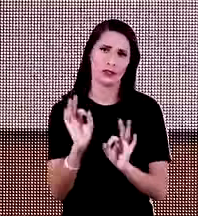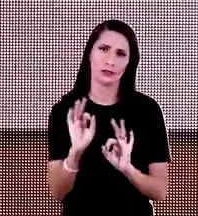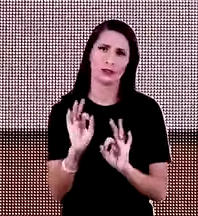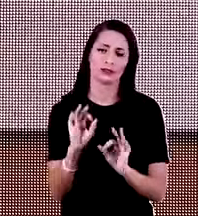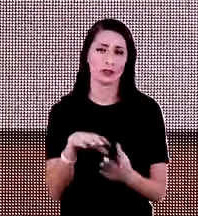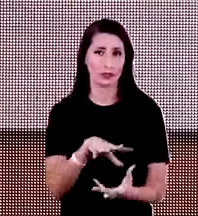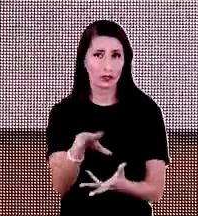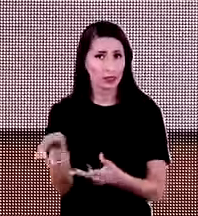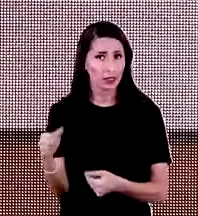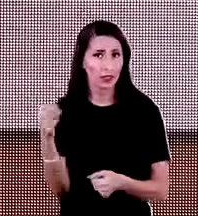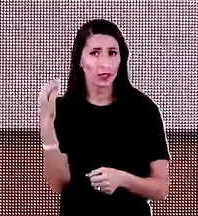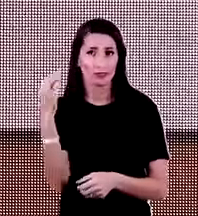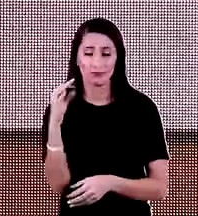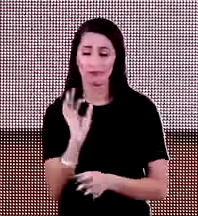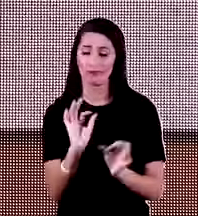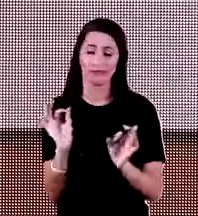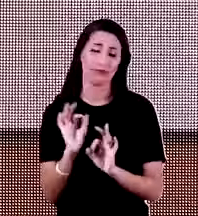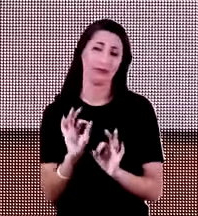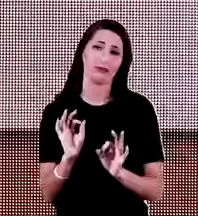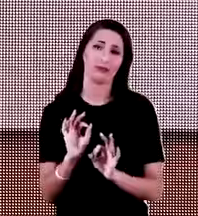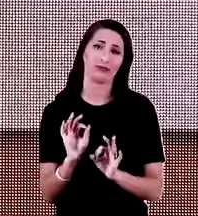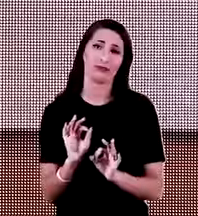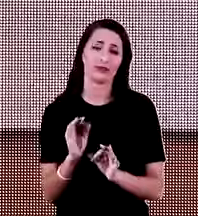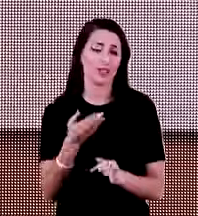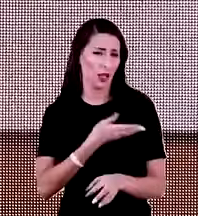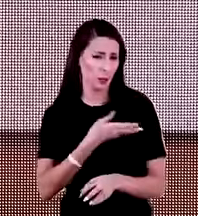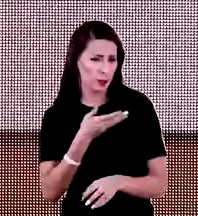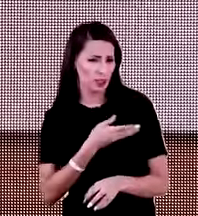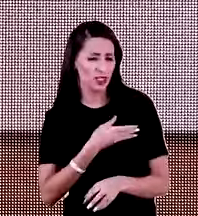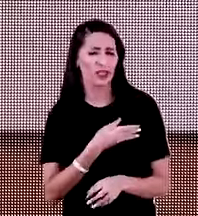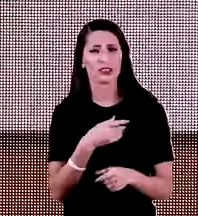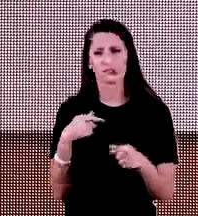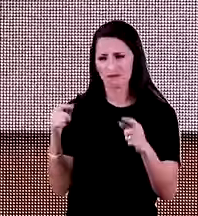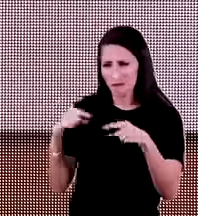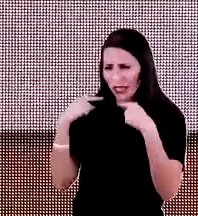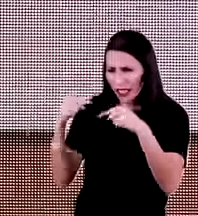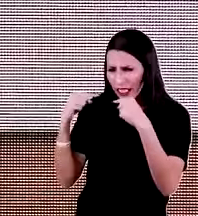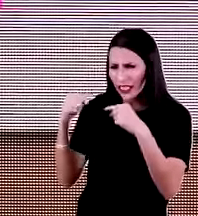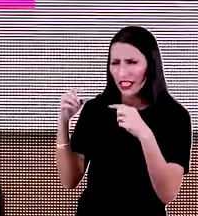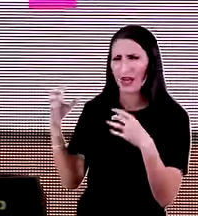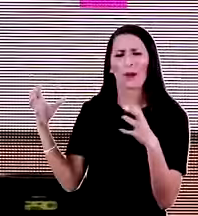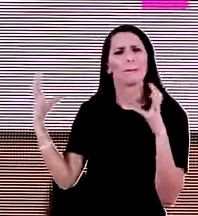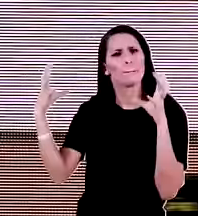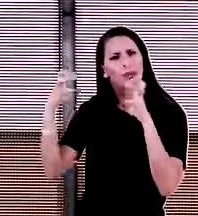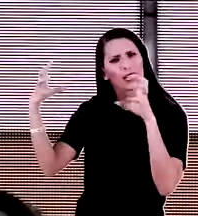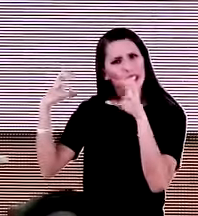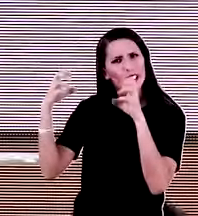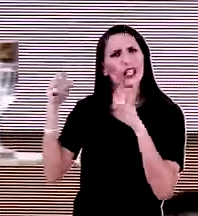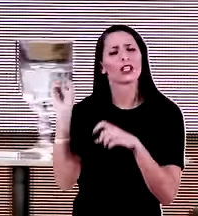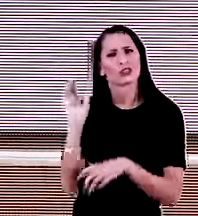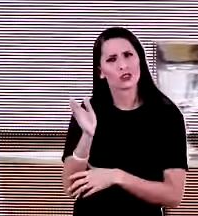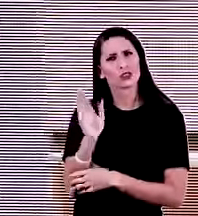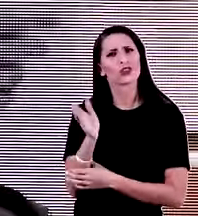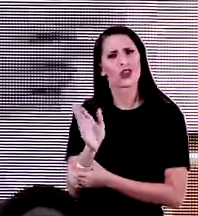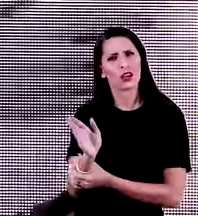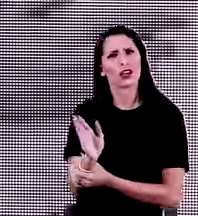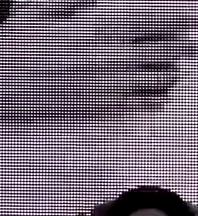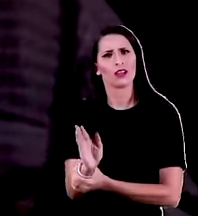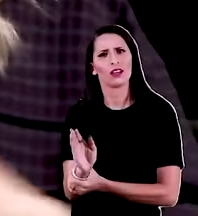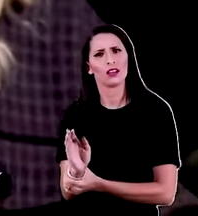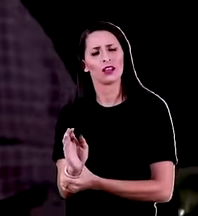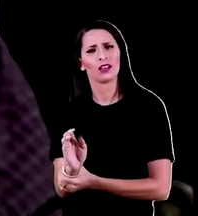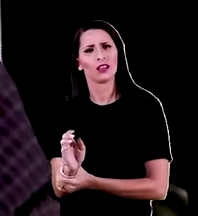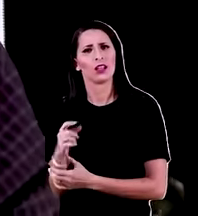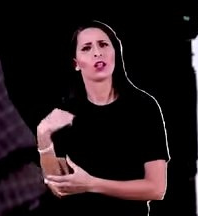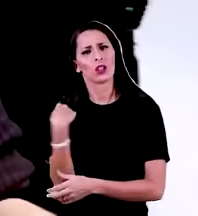Amizade a gente vai ter estranhamento. Vai ou não vai? Quem nunca brigou com uma amiga de verdade? Não é? Quem nunca se estranhou? Claro, a gente tem problema.